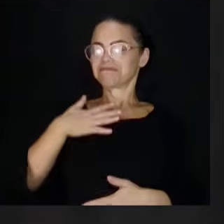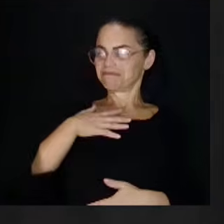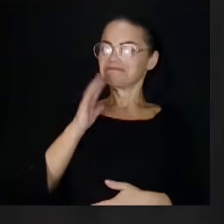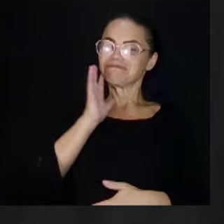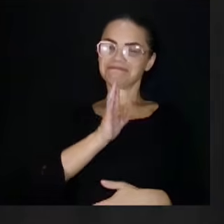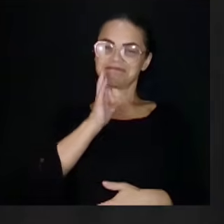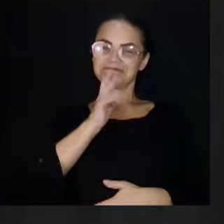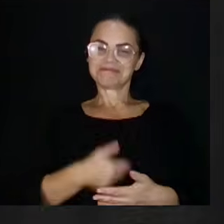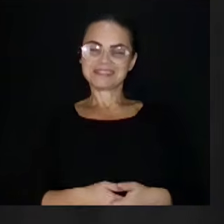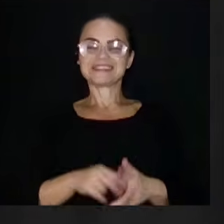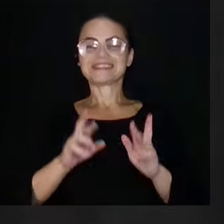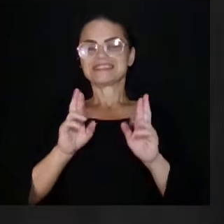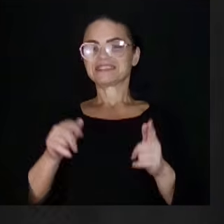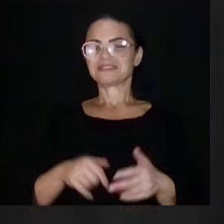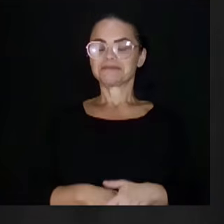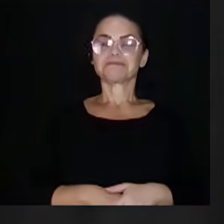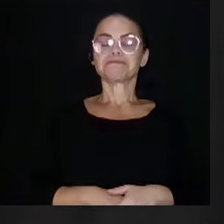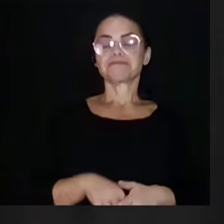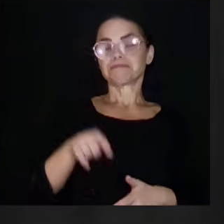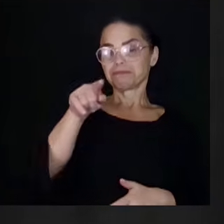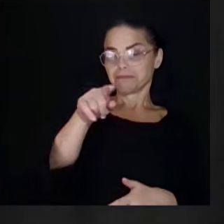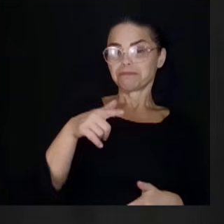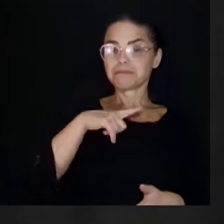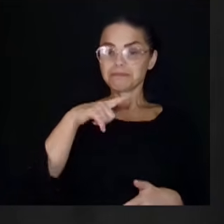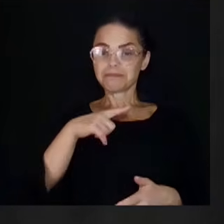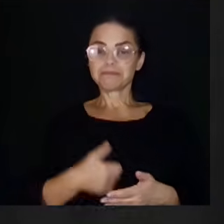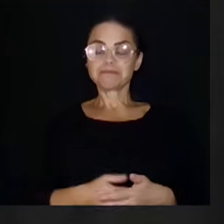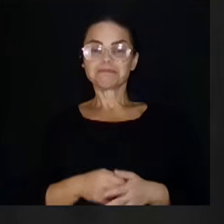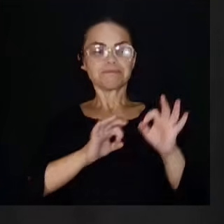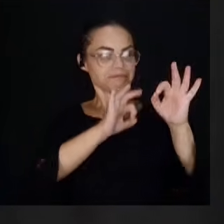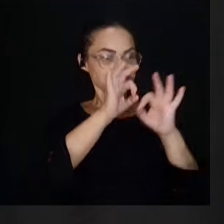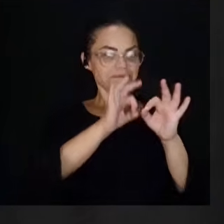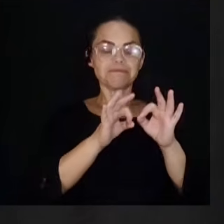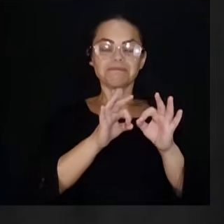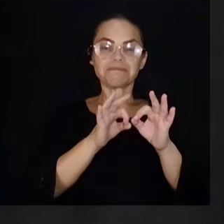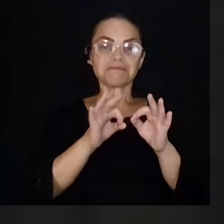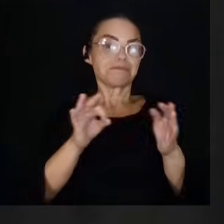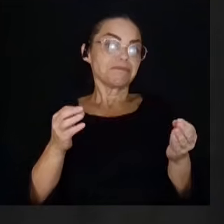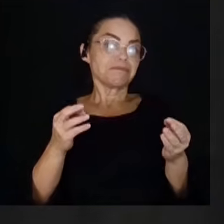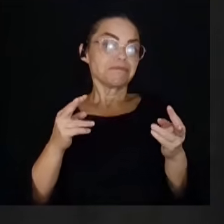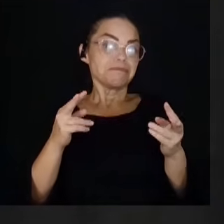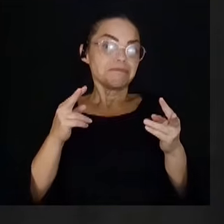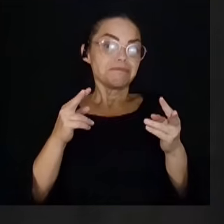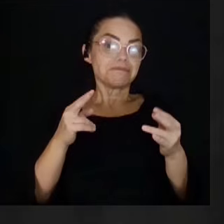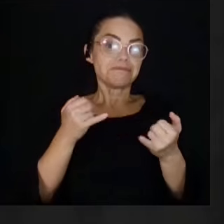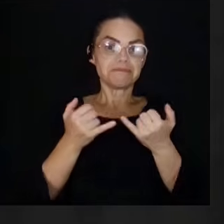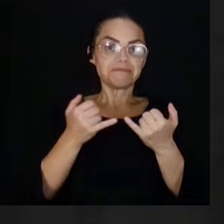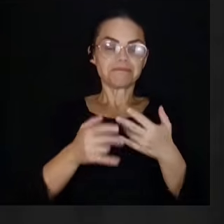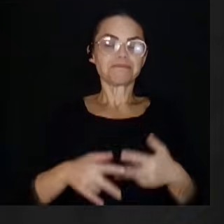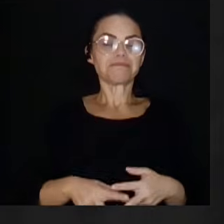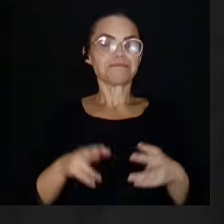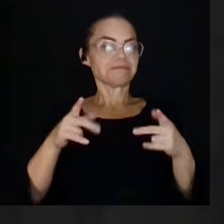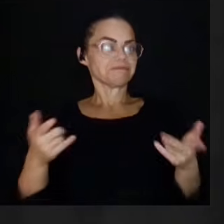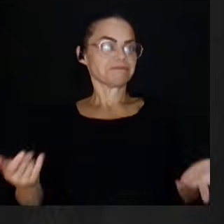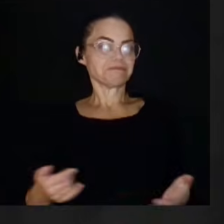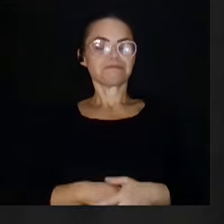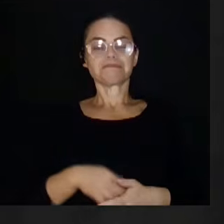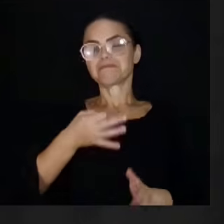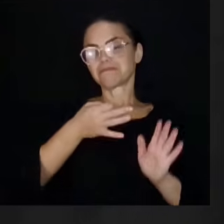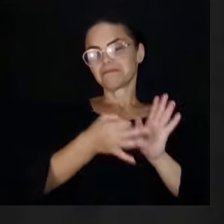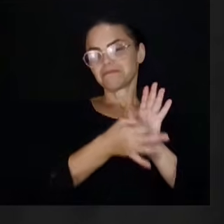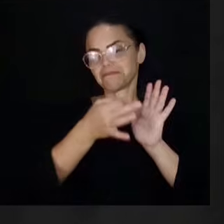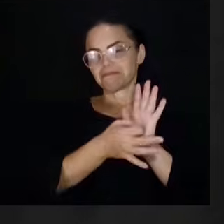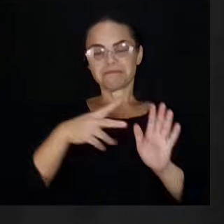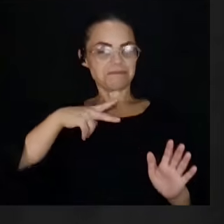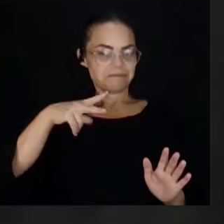né? E aí quando você tem um projeto como esse, e aí é minha opinião pessoal, significa, né, que nem